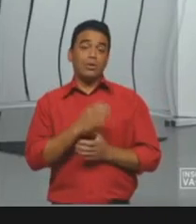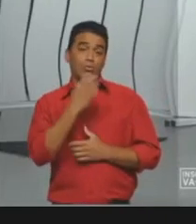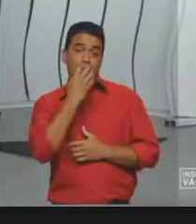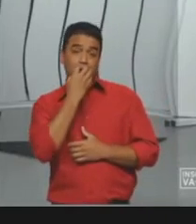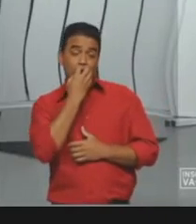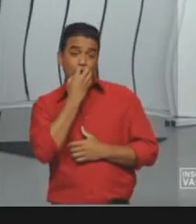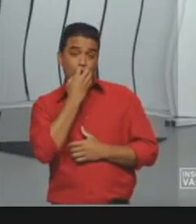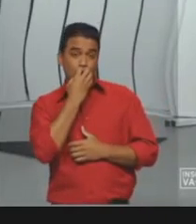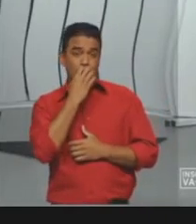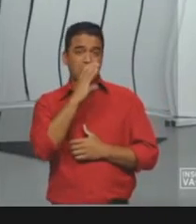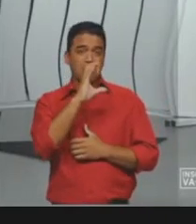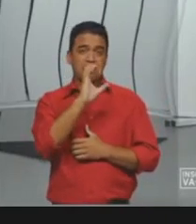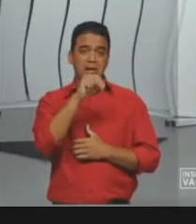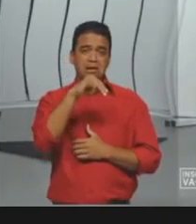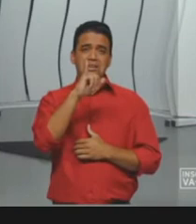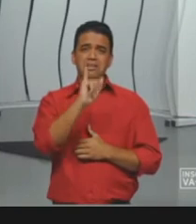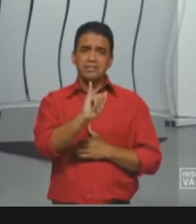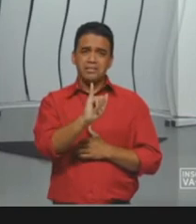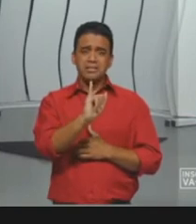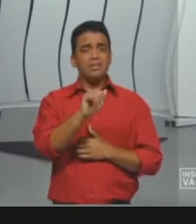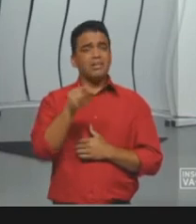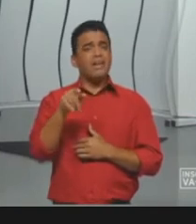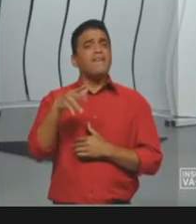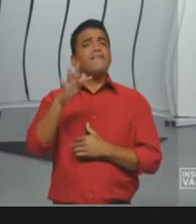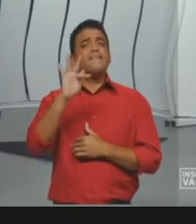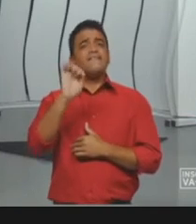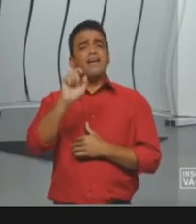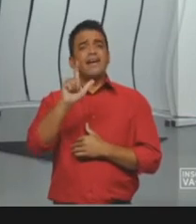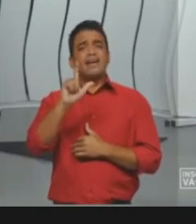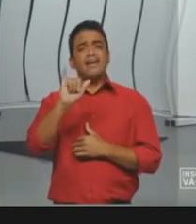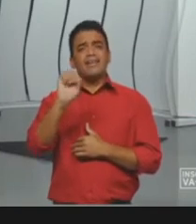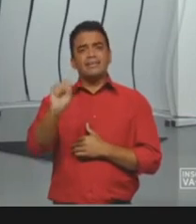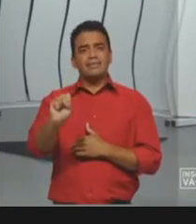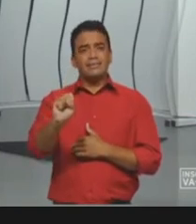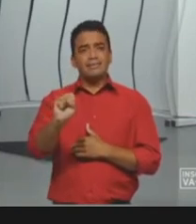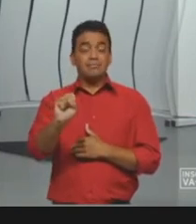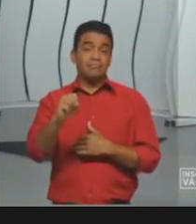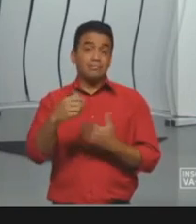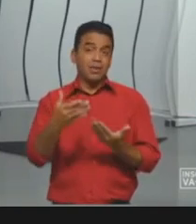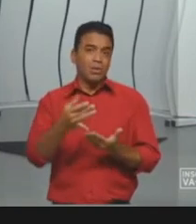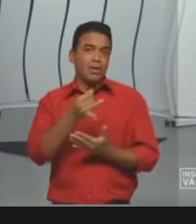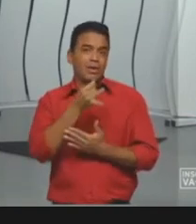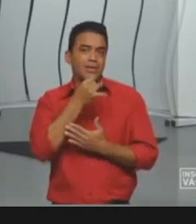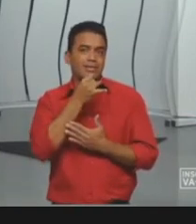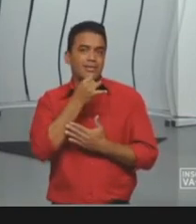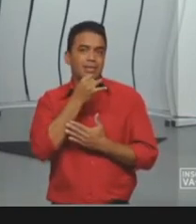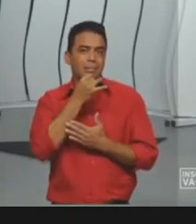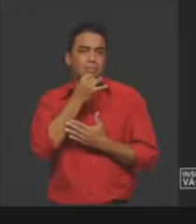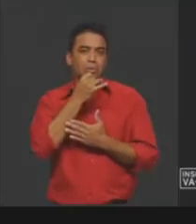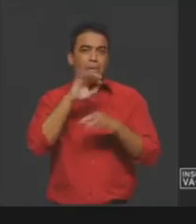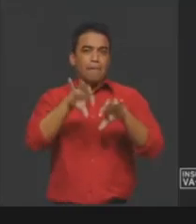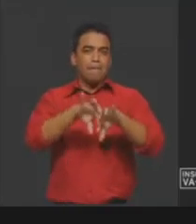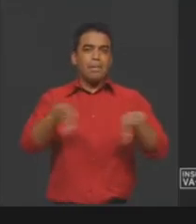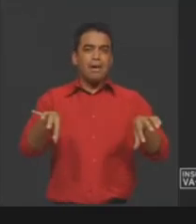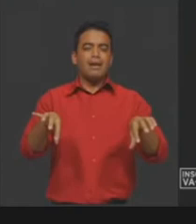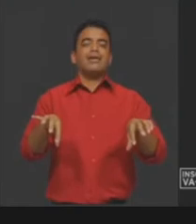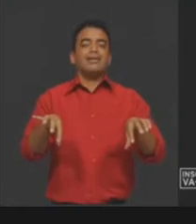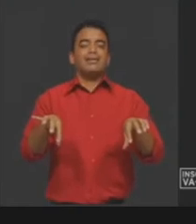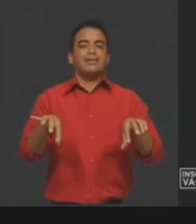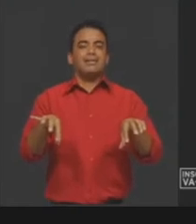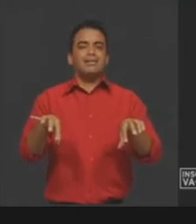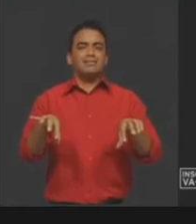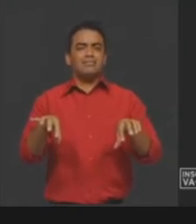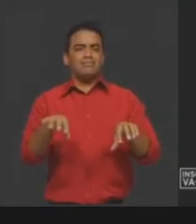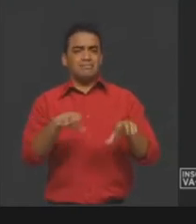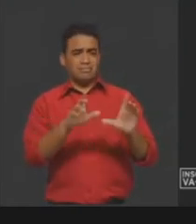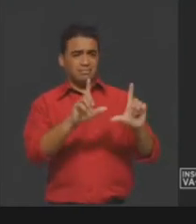espécie de gatos é a Felis catus. Agora vamos a um exemplo aqui extremo. Agora tenta achar uma coisa igual